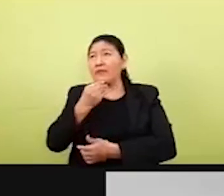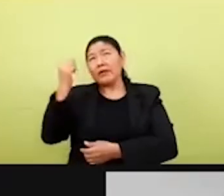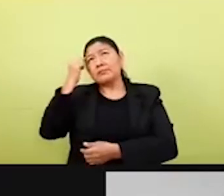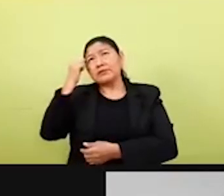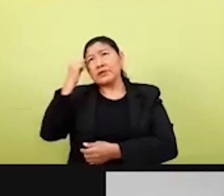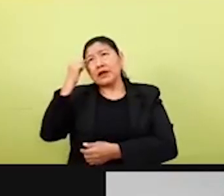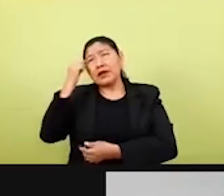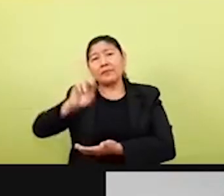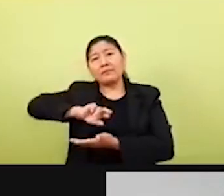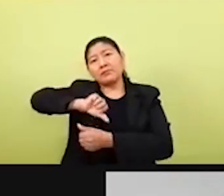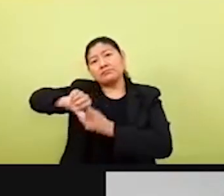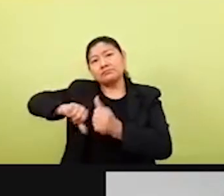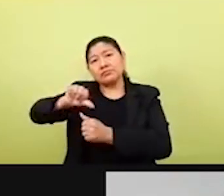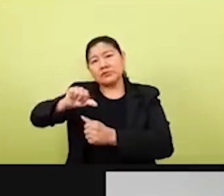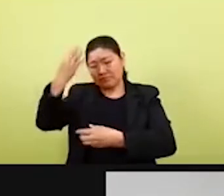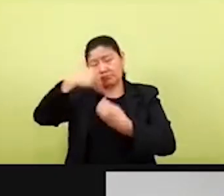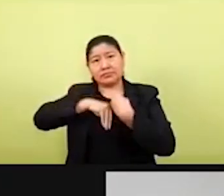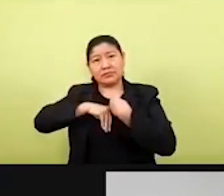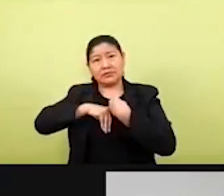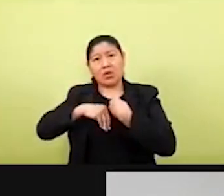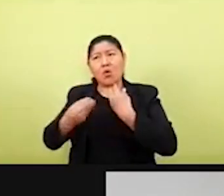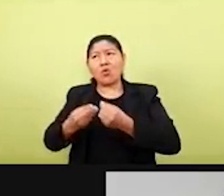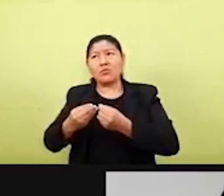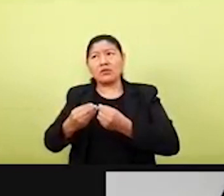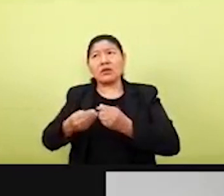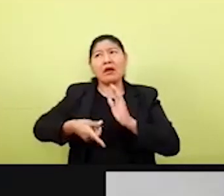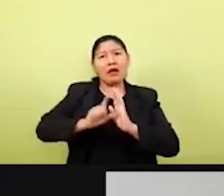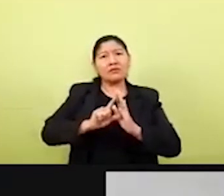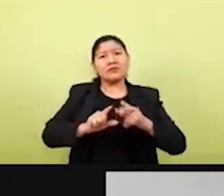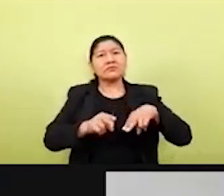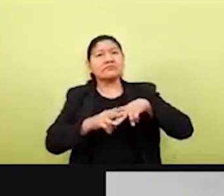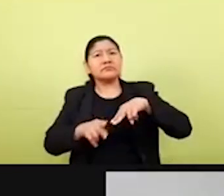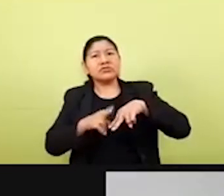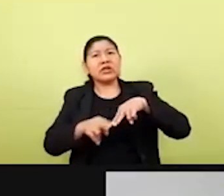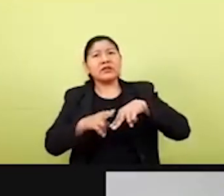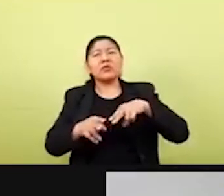essa construção de gênero que receberam, né, desde a infância.